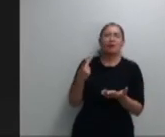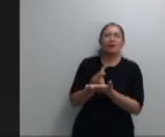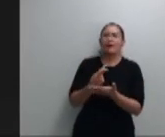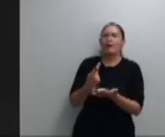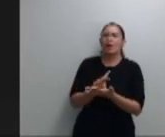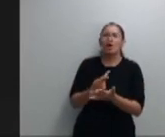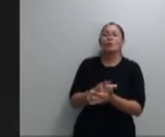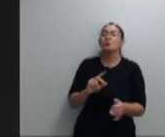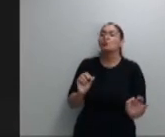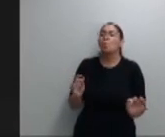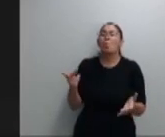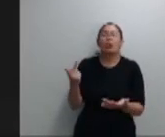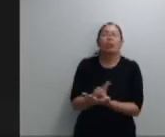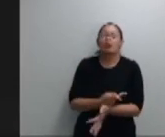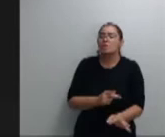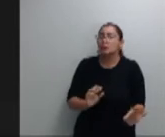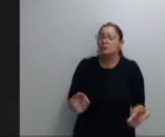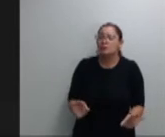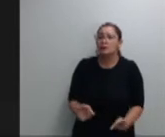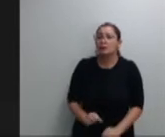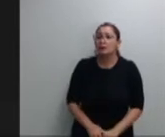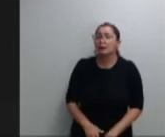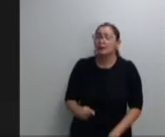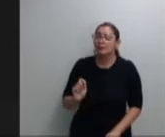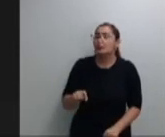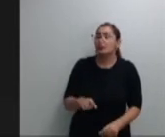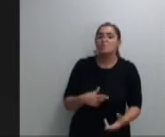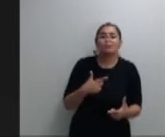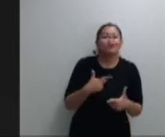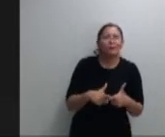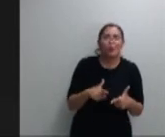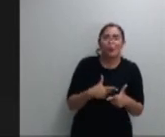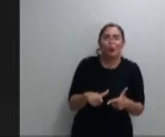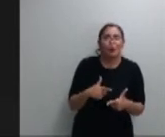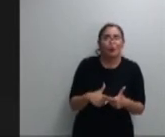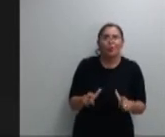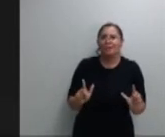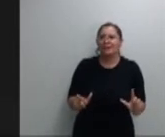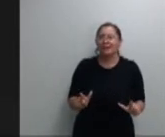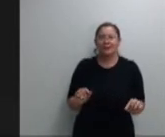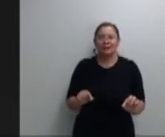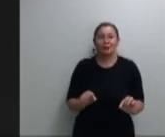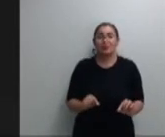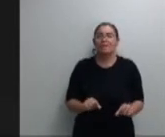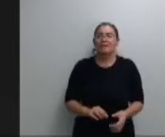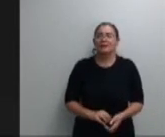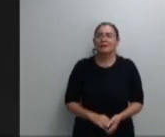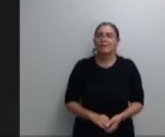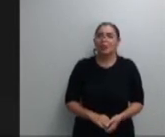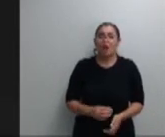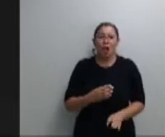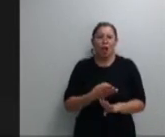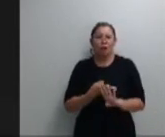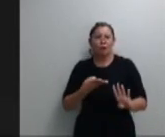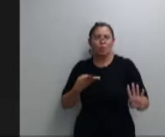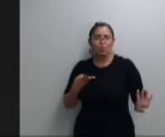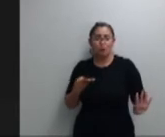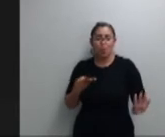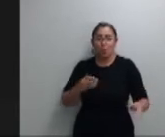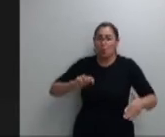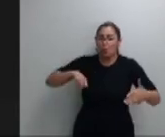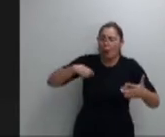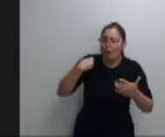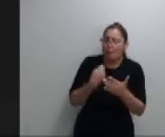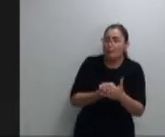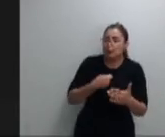Nesse quadro, eminente relator, professor Gurgel, eminentes julgadores, afastada a aplicação da